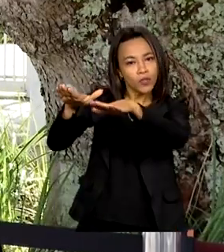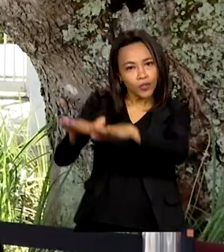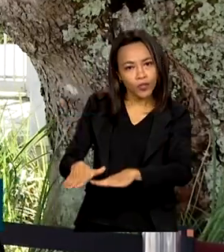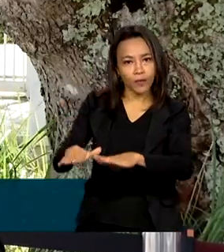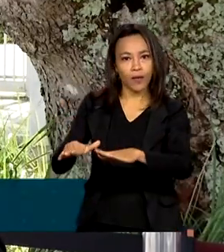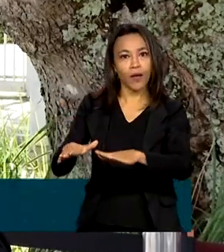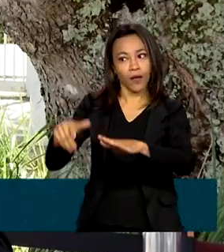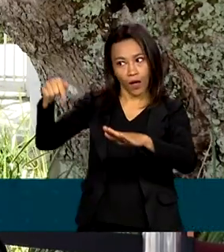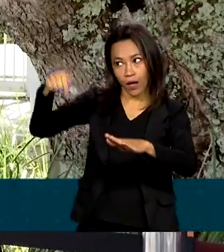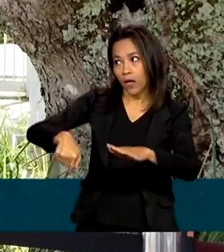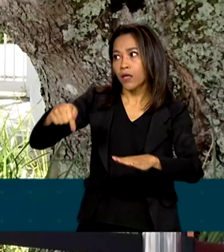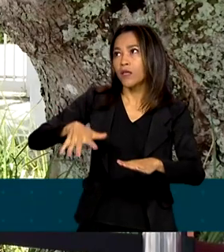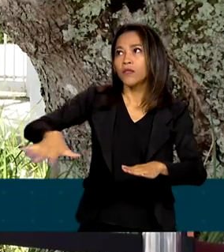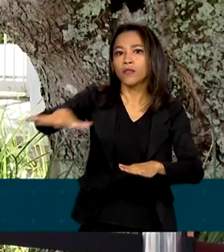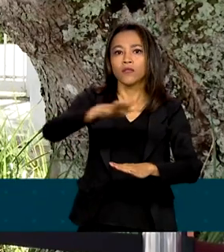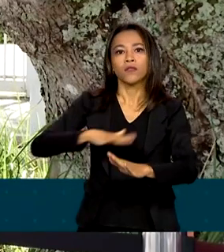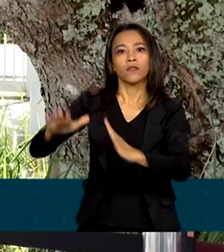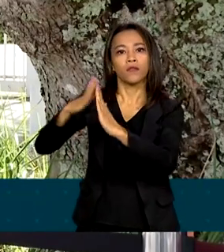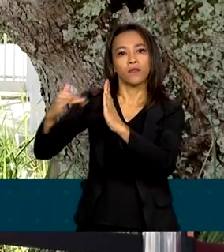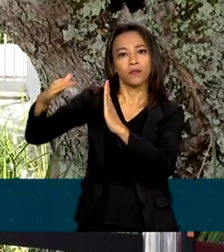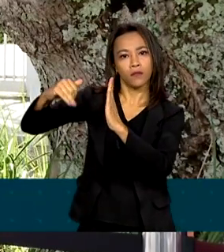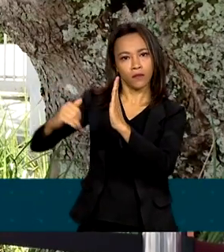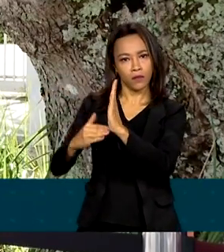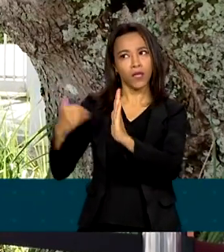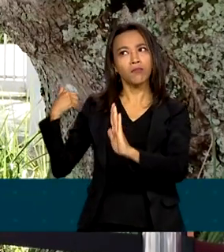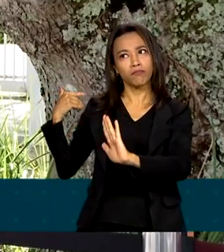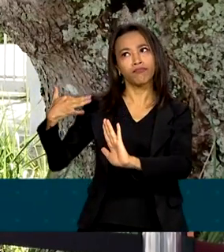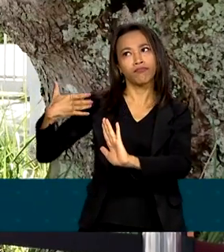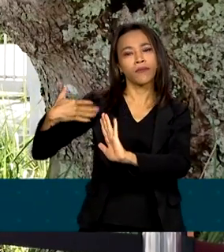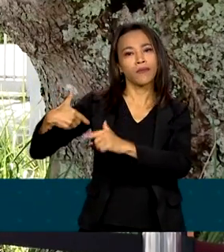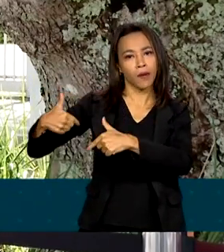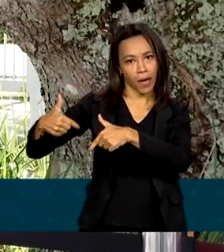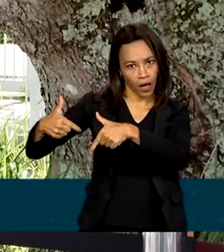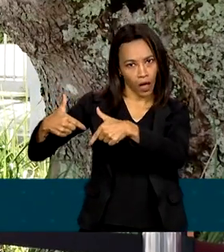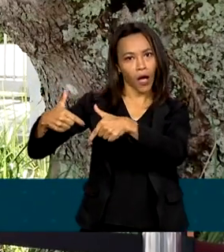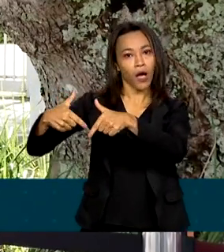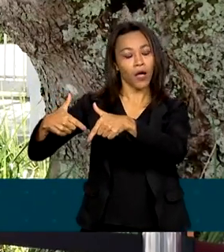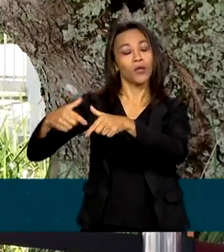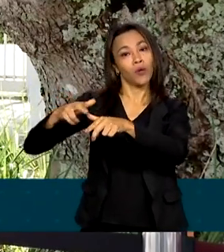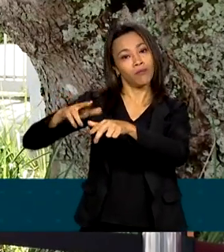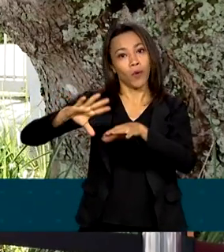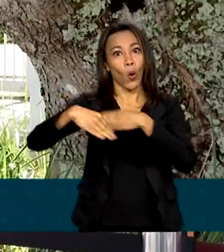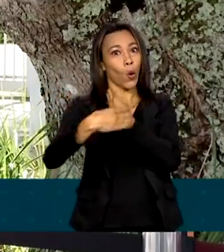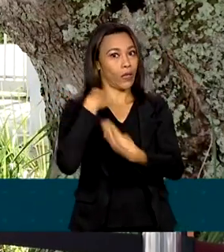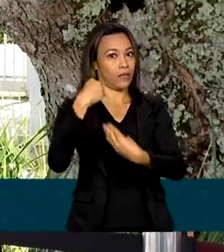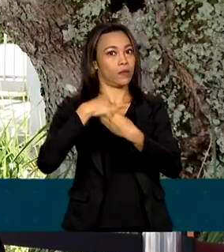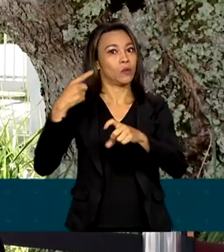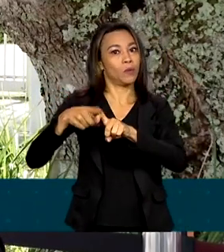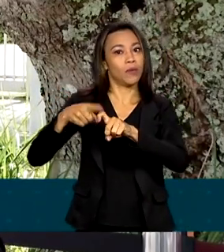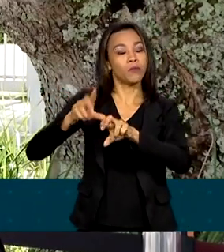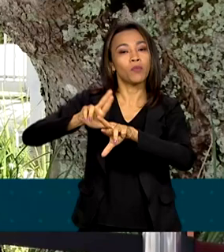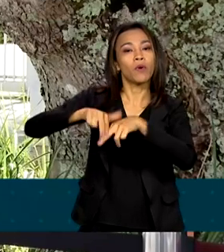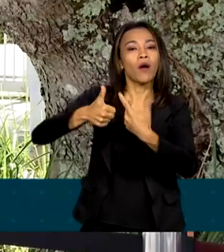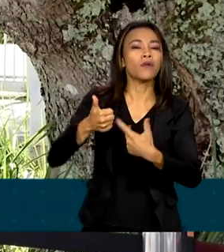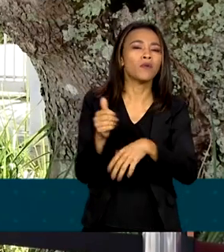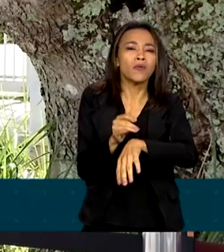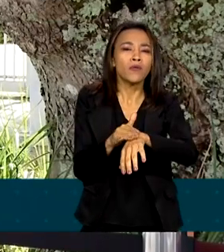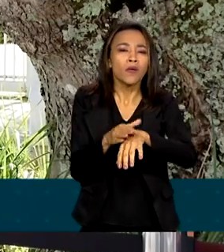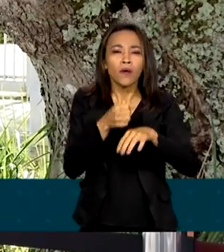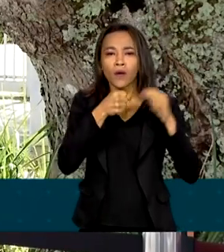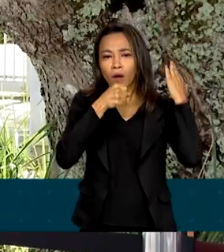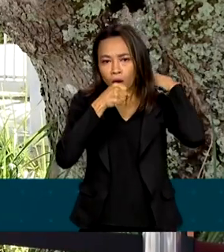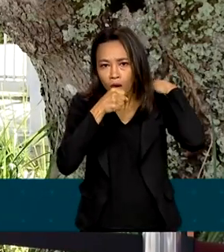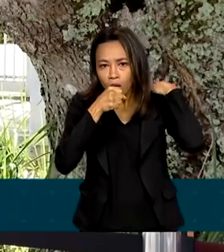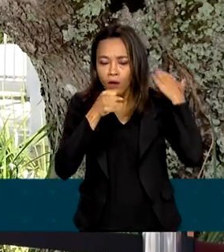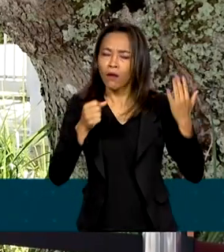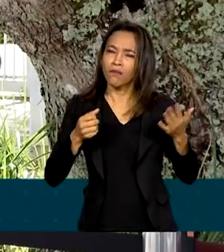no Palácio da Alvorada onde tem trabalhado nos últimos dias ou recomendação médica devido a uma pneumonia leve né Mas qual